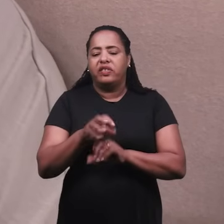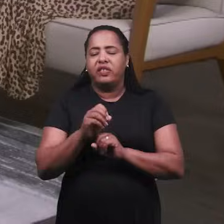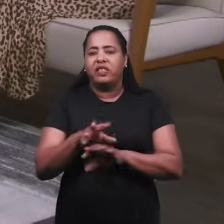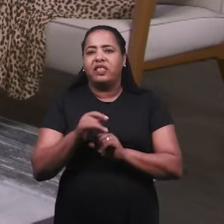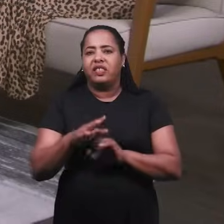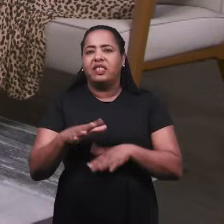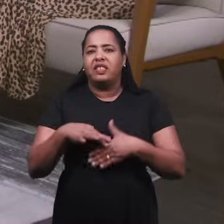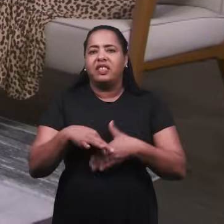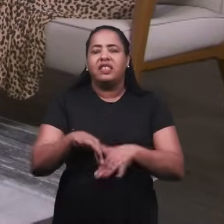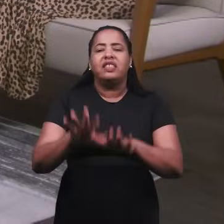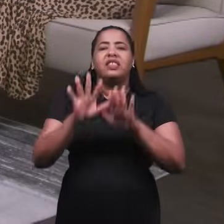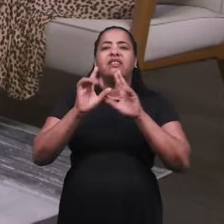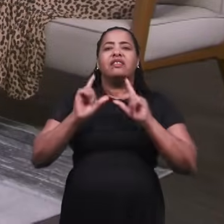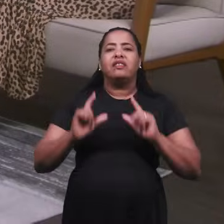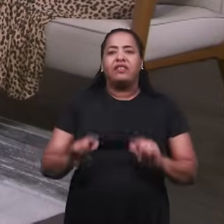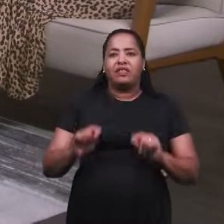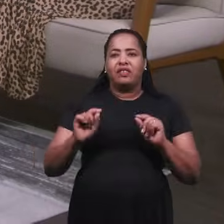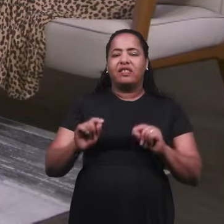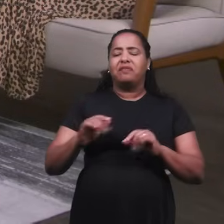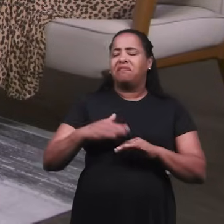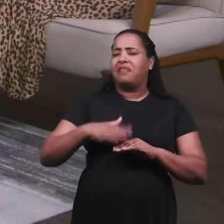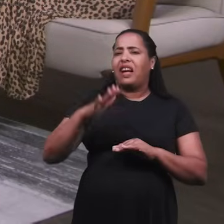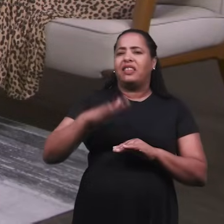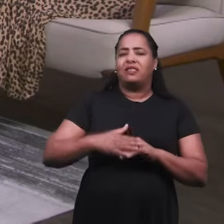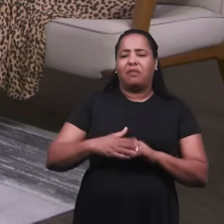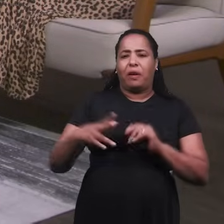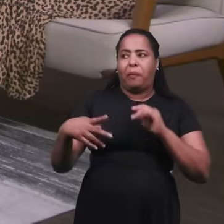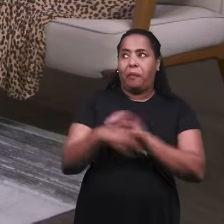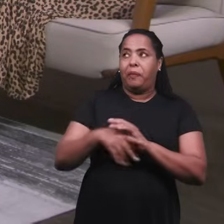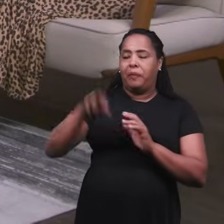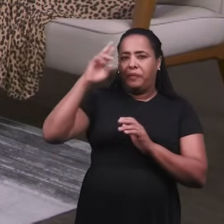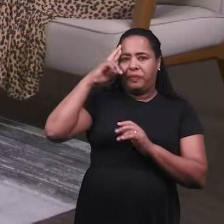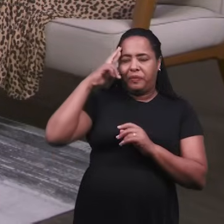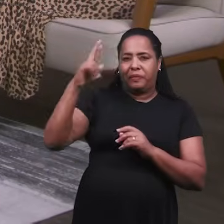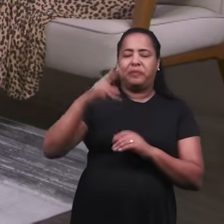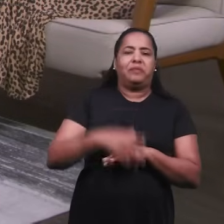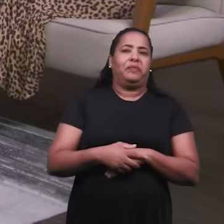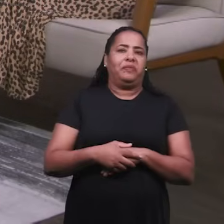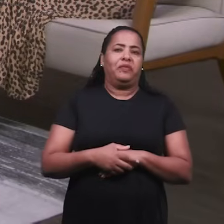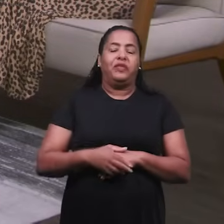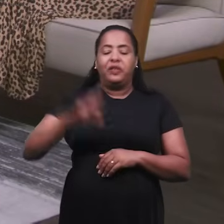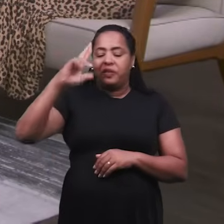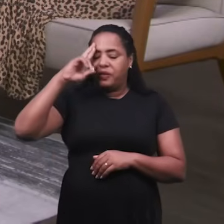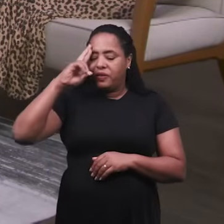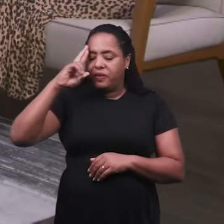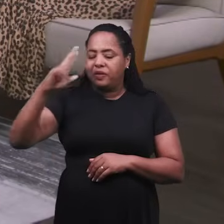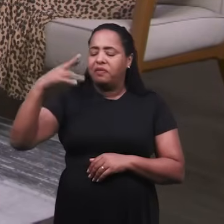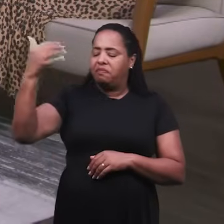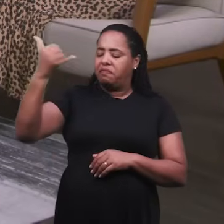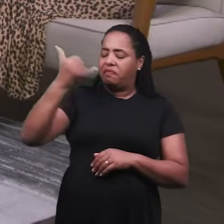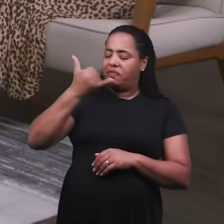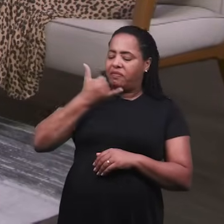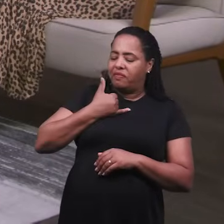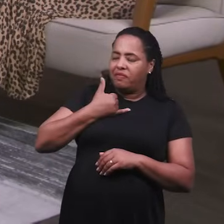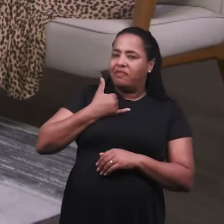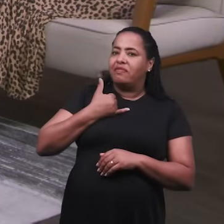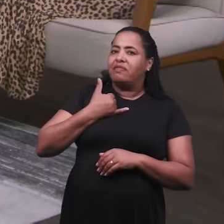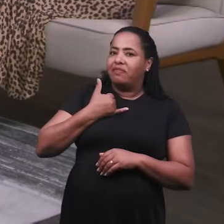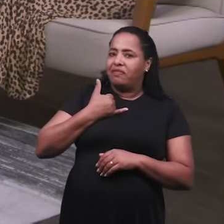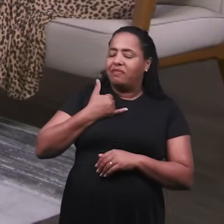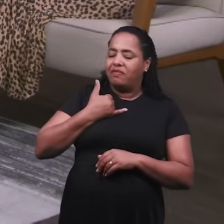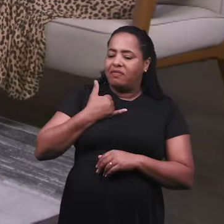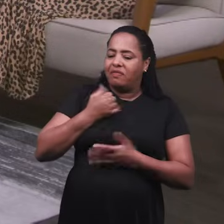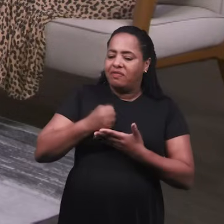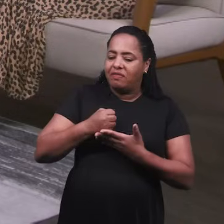aula, levar para eles algo a mais, algo do Senhor. Algo que o Senhor tivesse me falado, né?